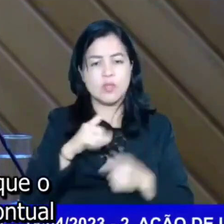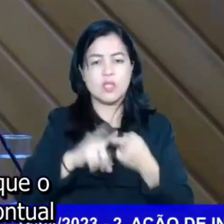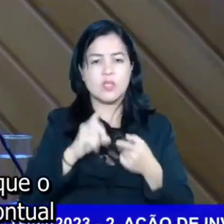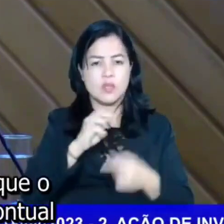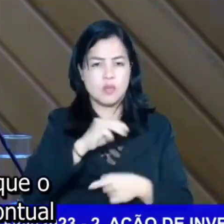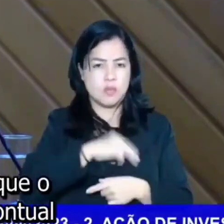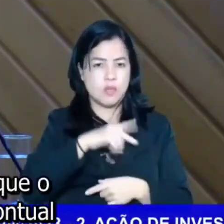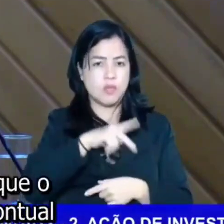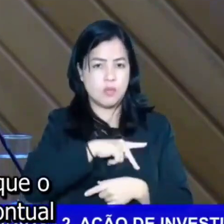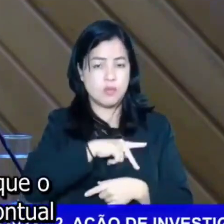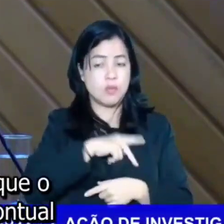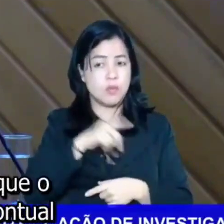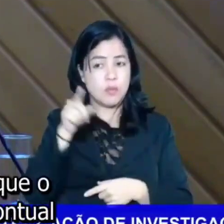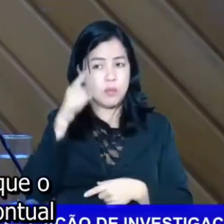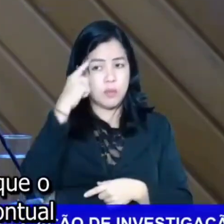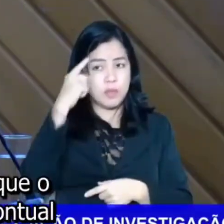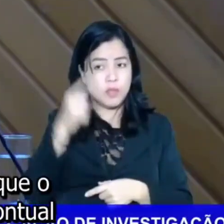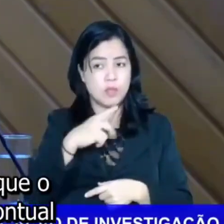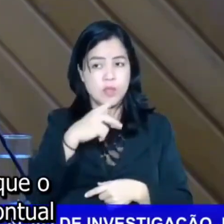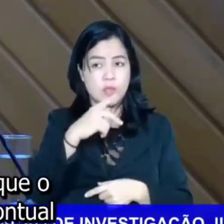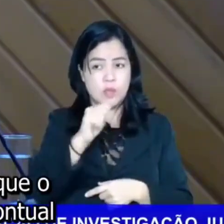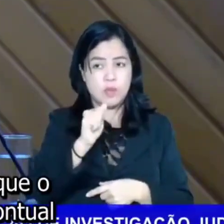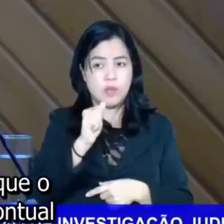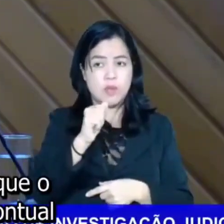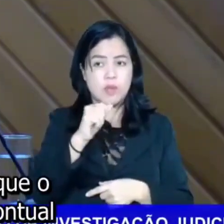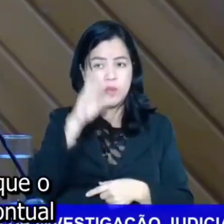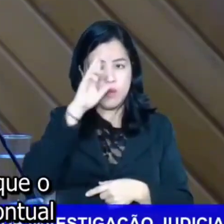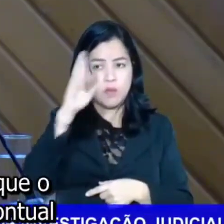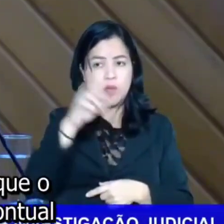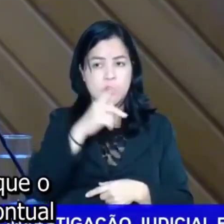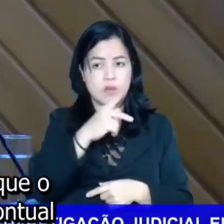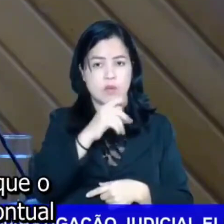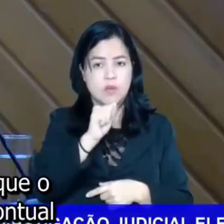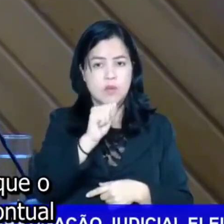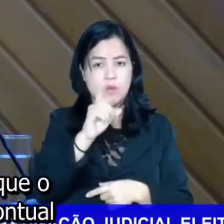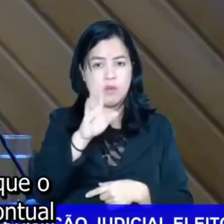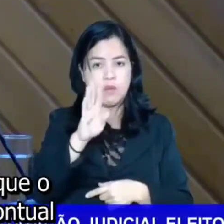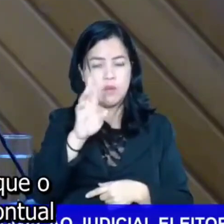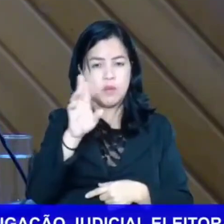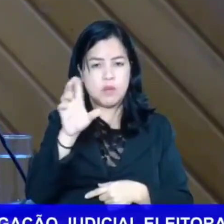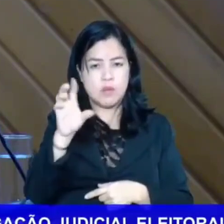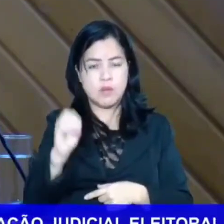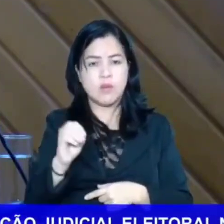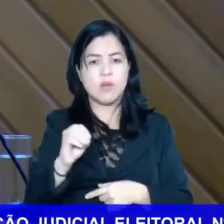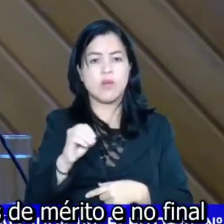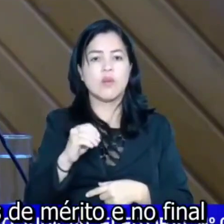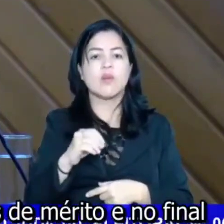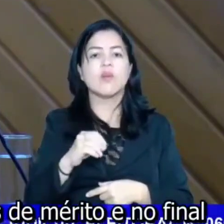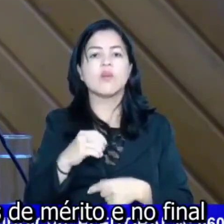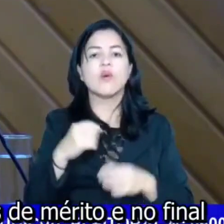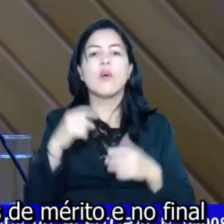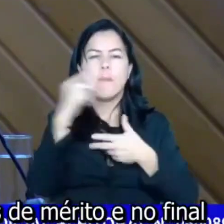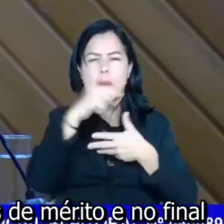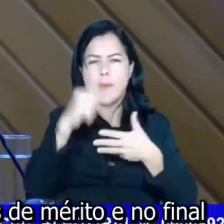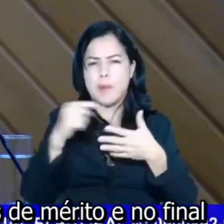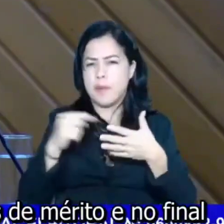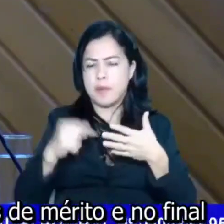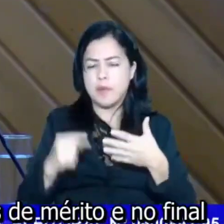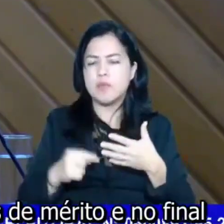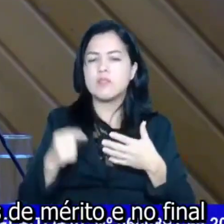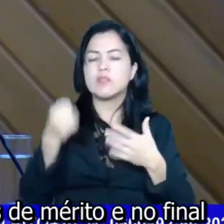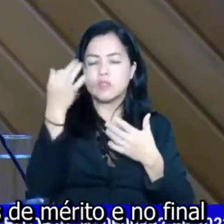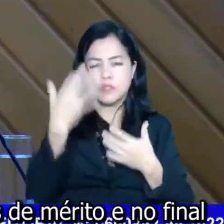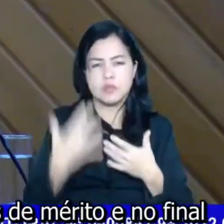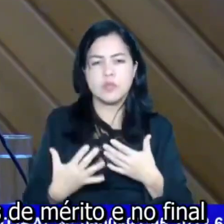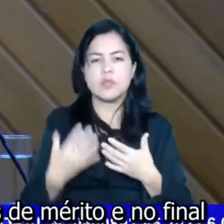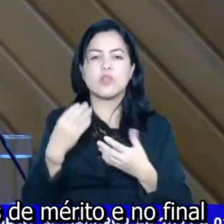Ministério Público ali, imagino que o doutor Pablo deva trazer de forma mais pontual, fala sobre todas